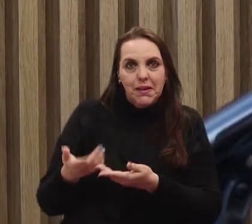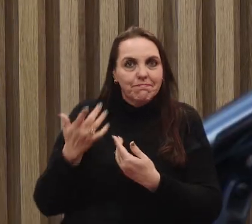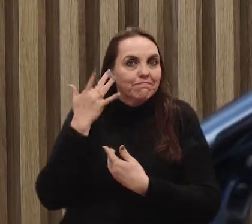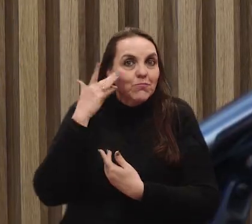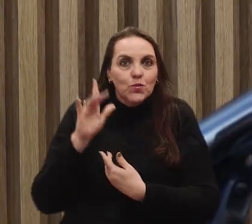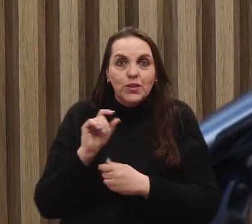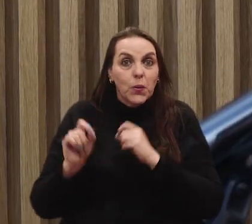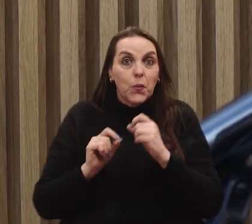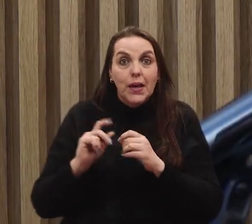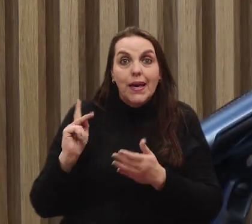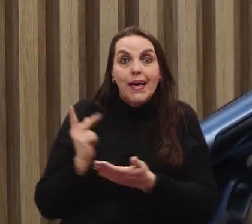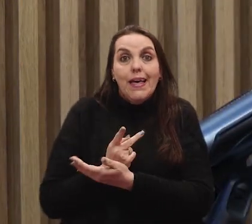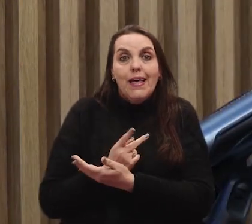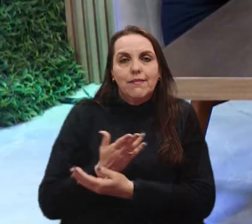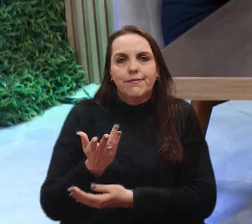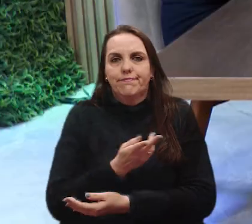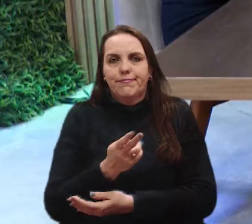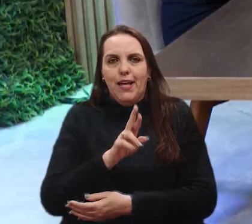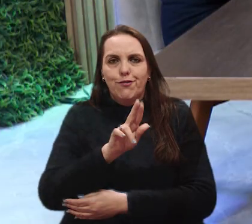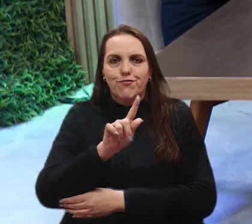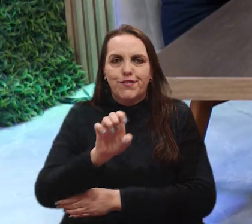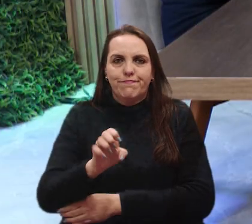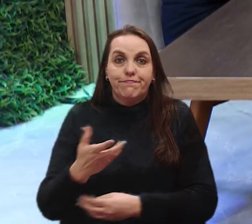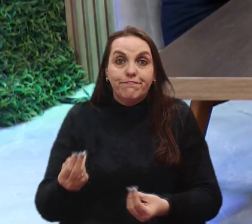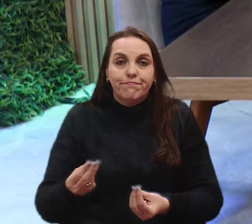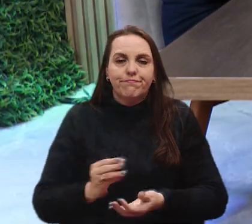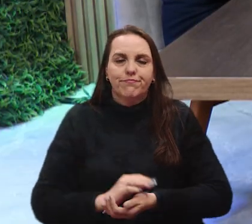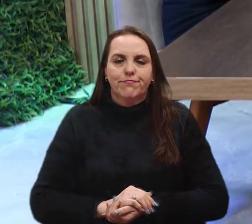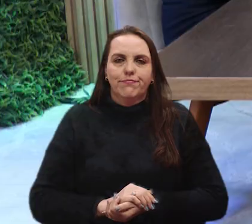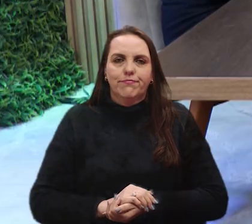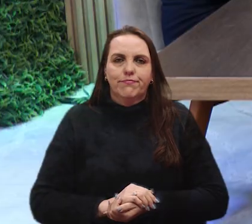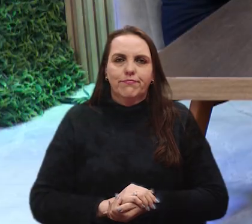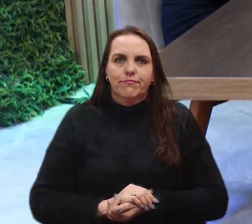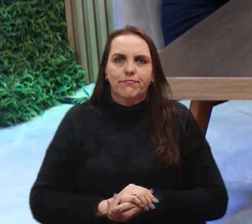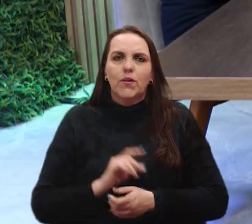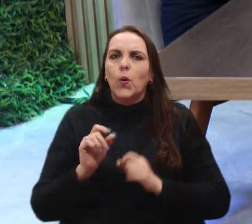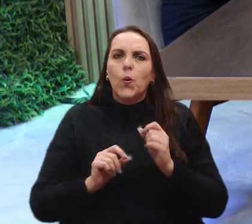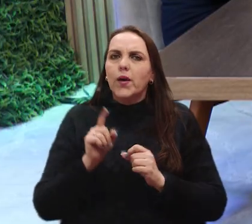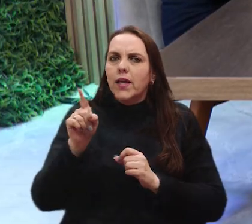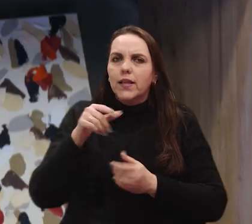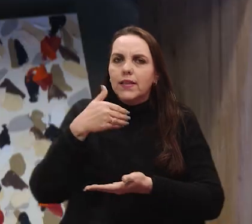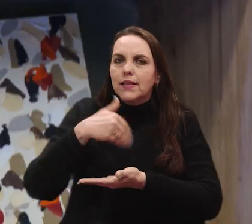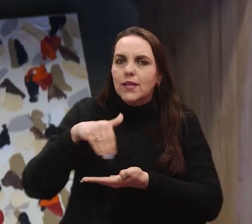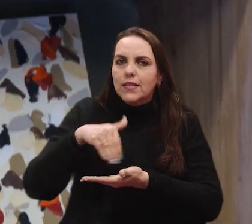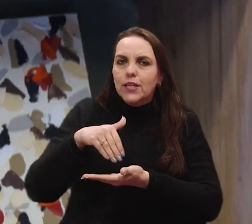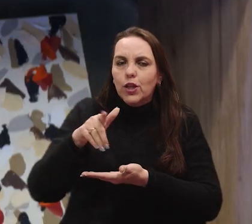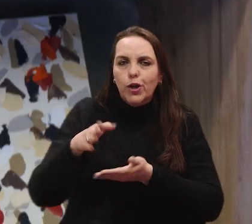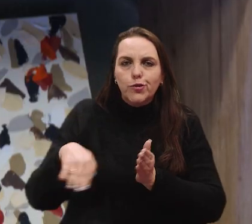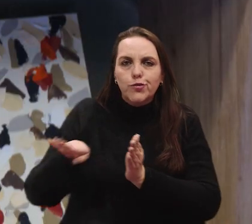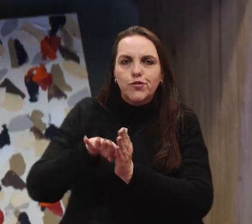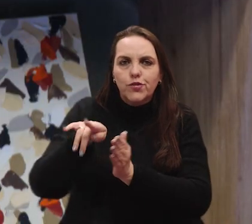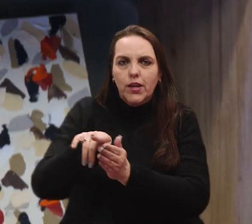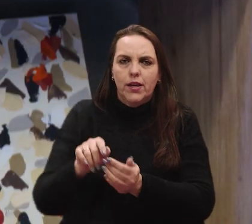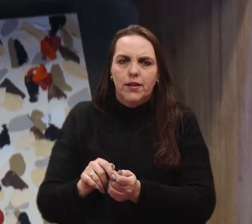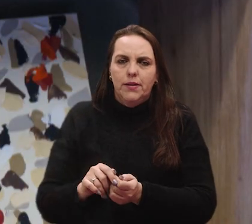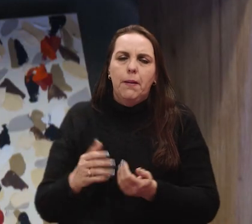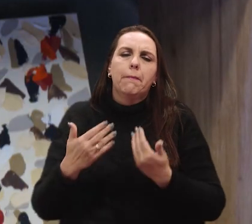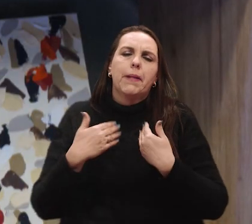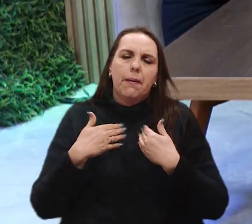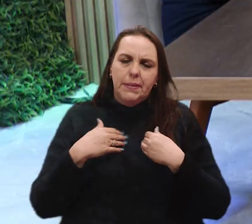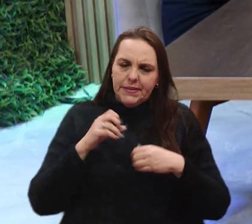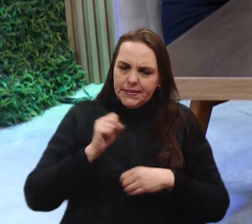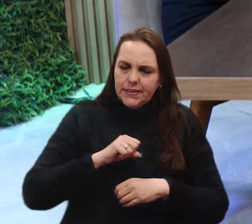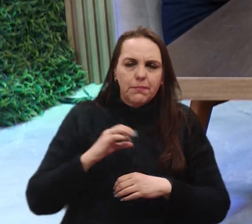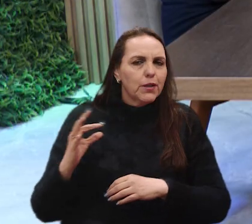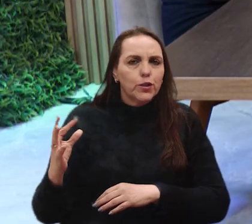é a infração que eles estão cometendo. O que está chegando para o senhor lá no escritório? Chega para todos nós, né? E